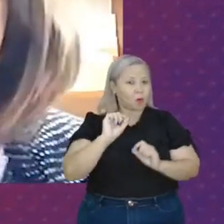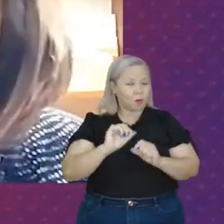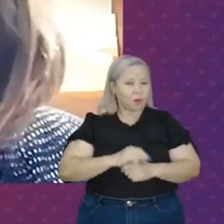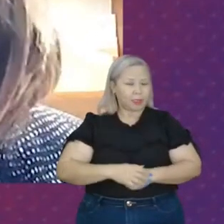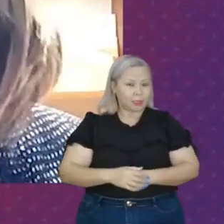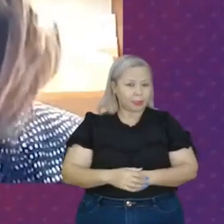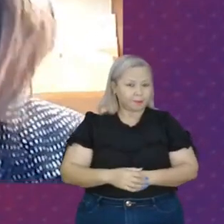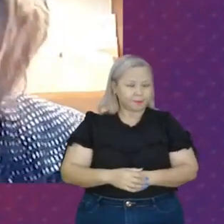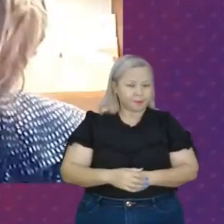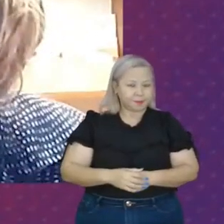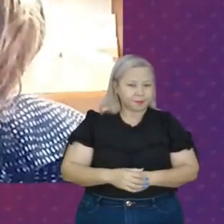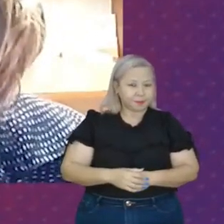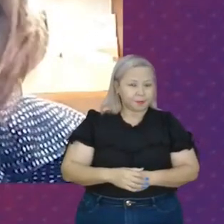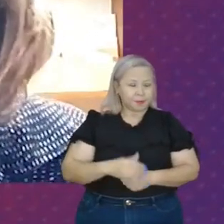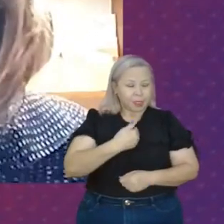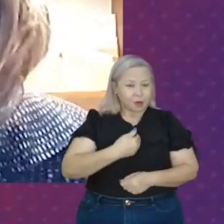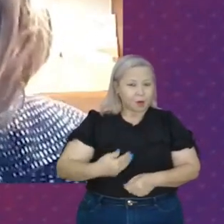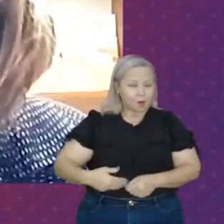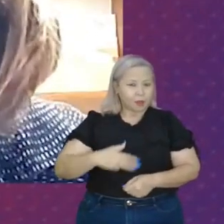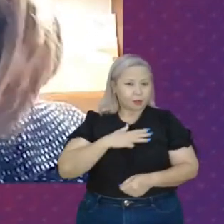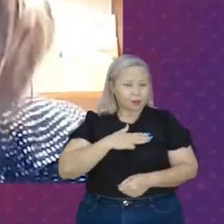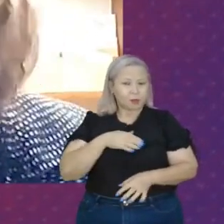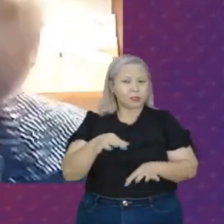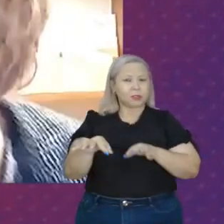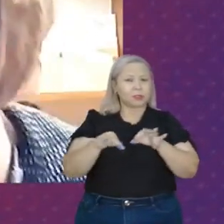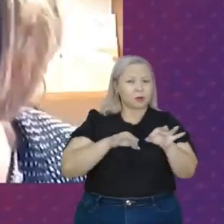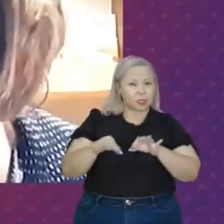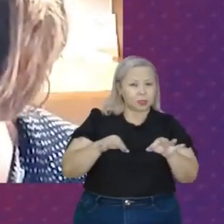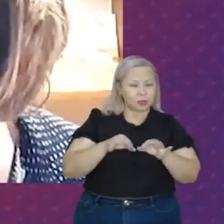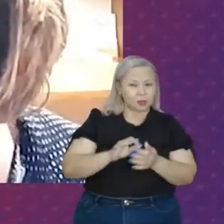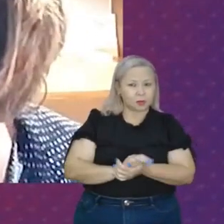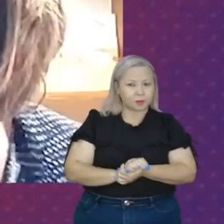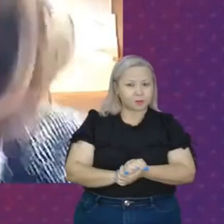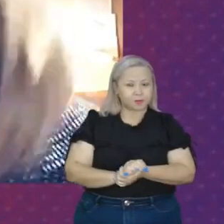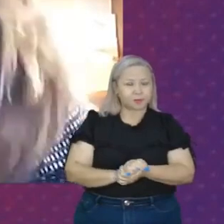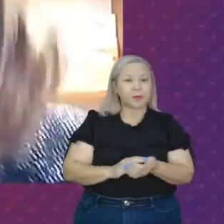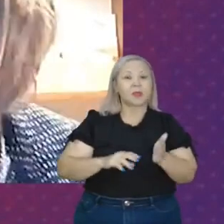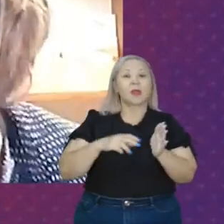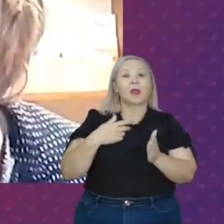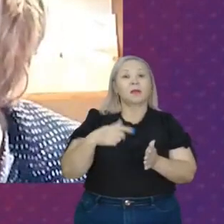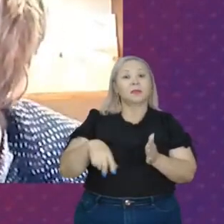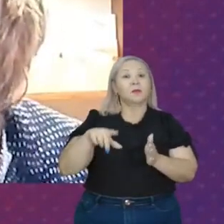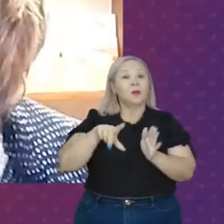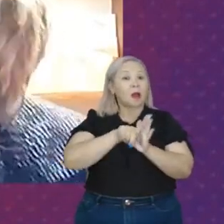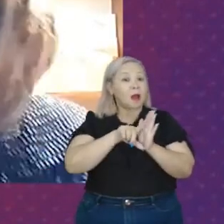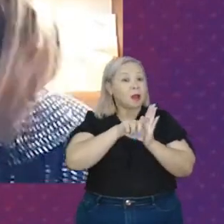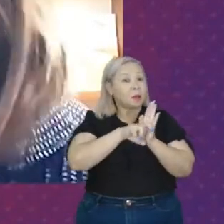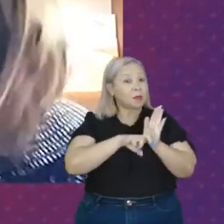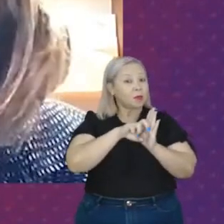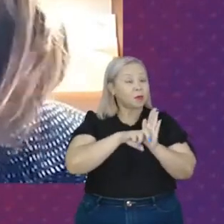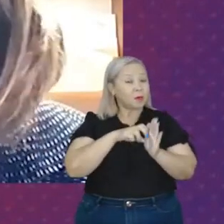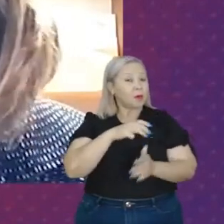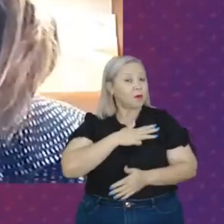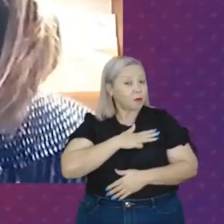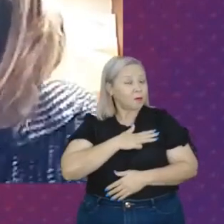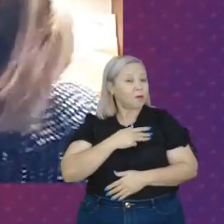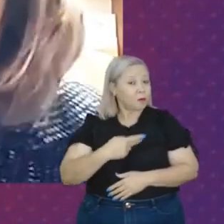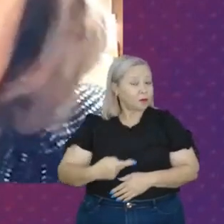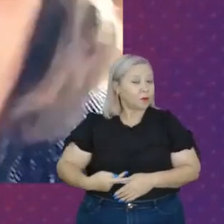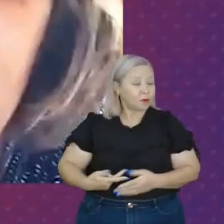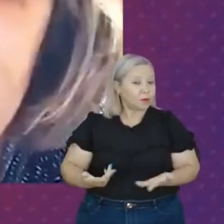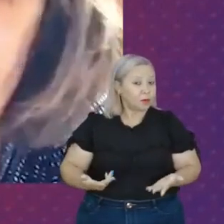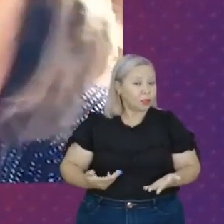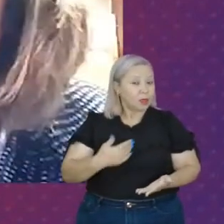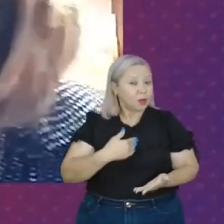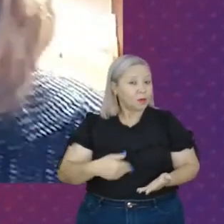de Lula que se construiu a Lei Maria da Penha. Foi no governo de Lula. Foi no governo de Lula. Foi no governo